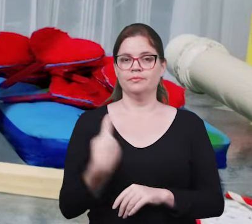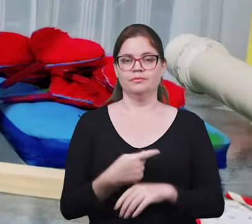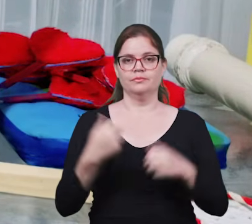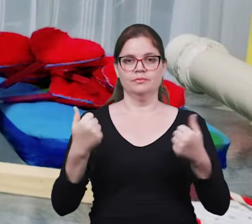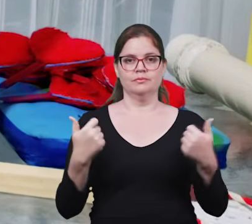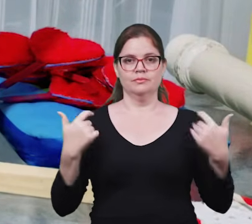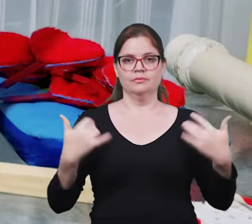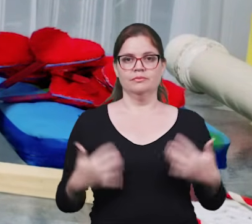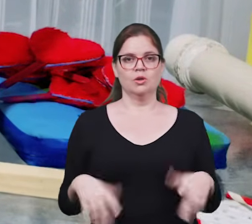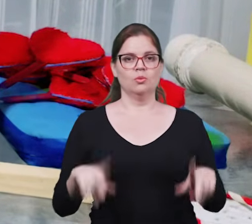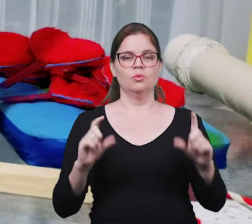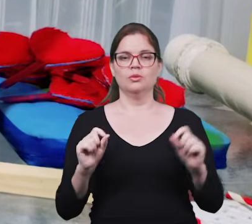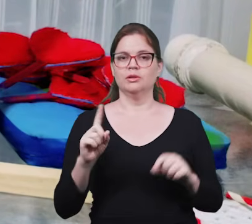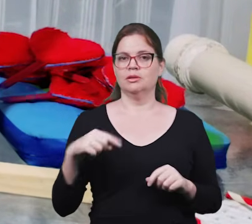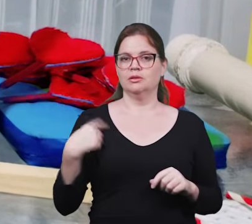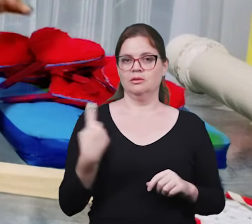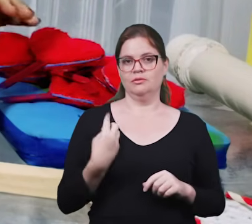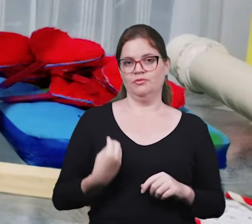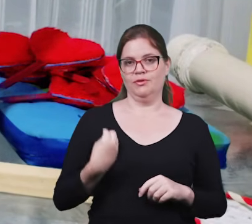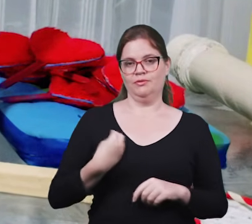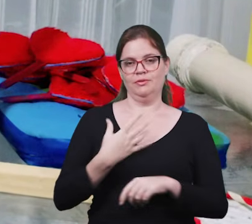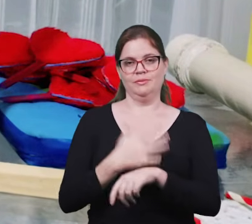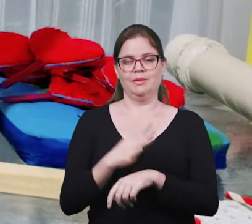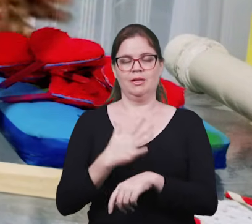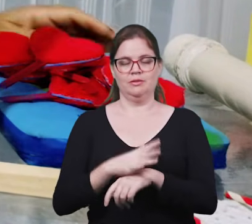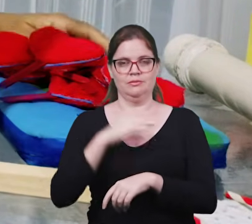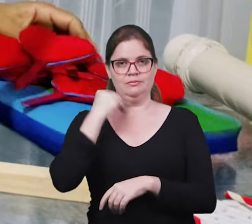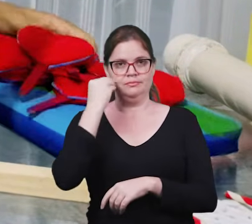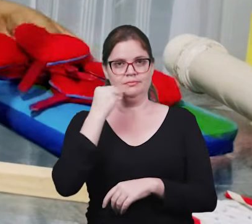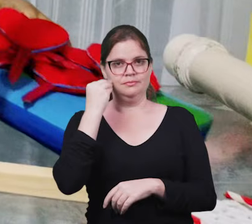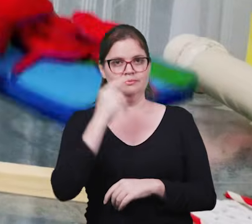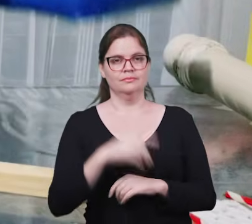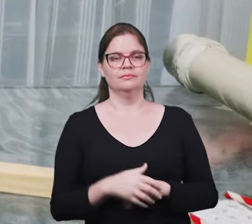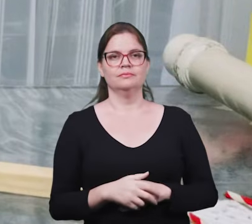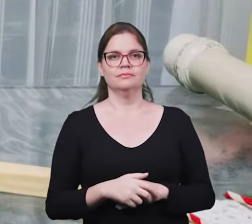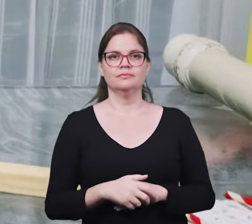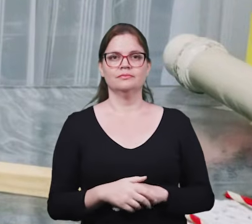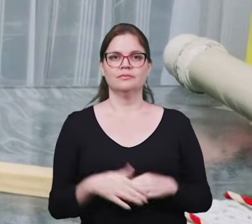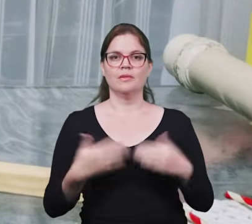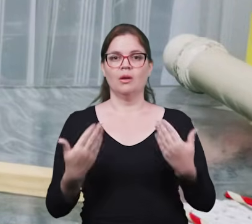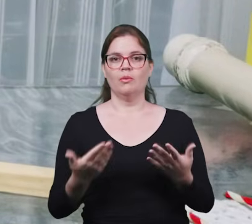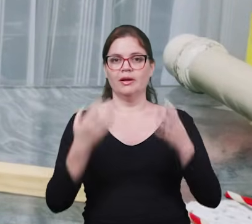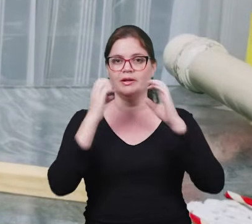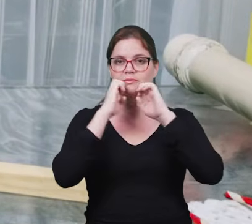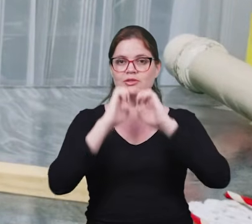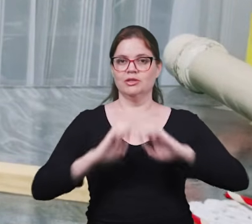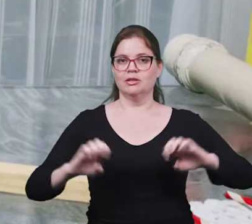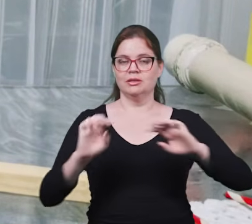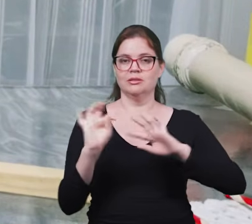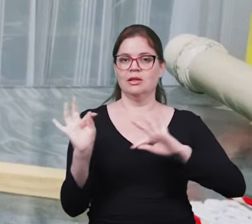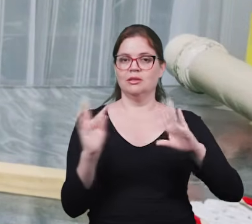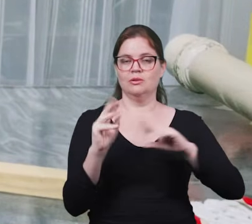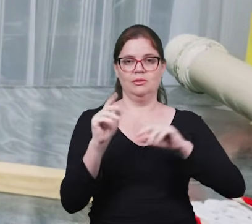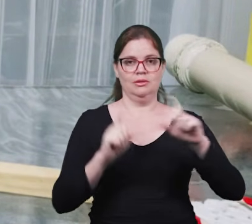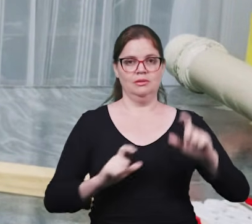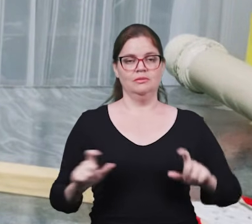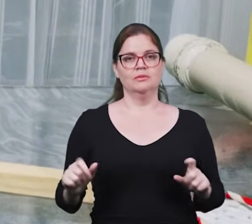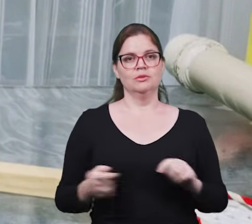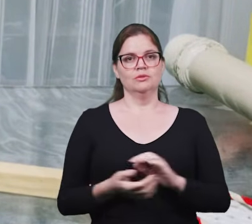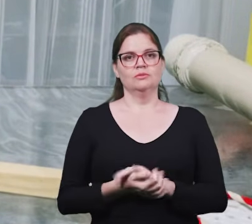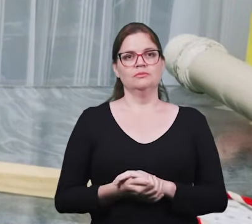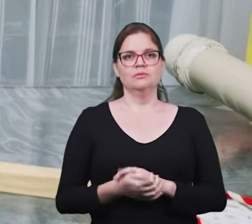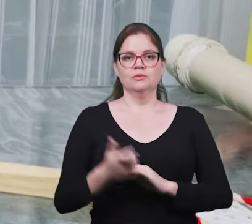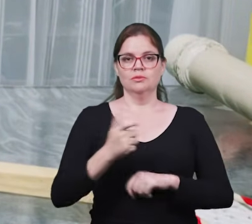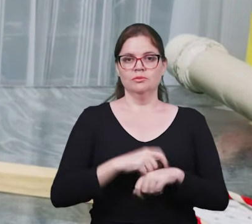estamos vivendo. Glória a Deus. É levar a palavra a todas as pessoas. E aí nós podemos mostrar.